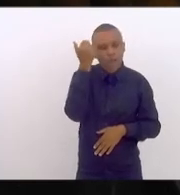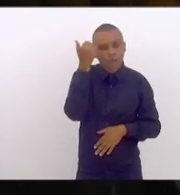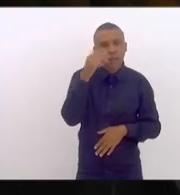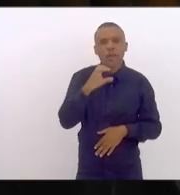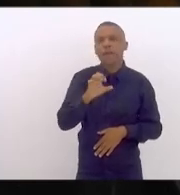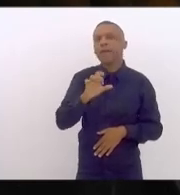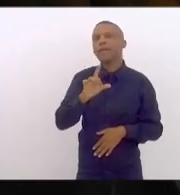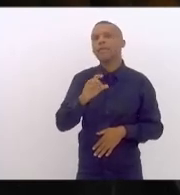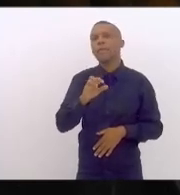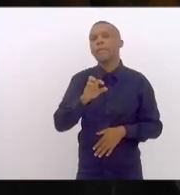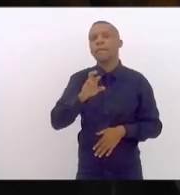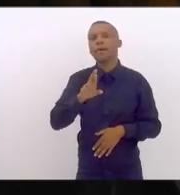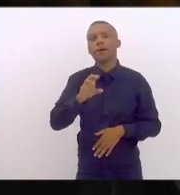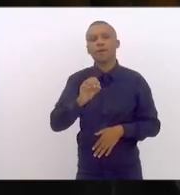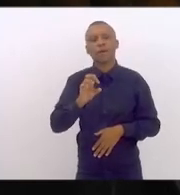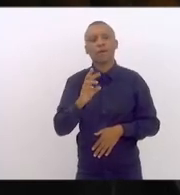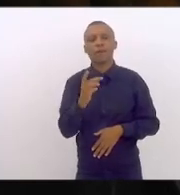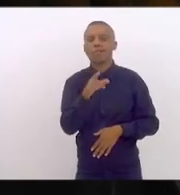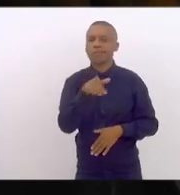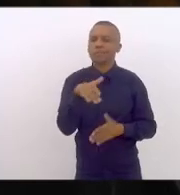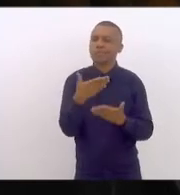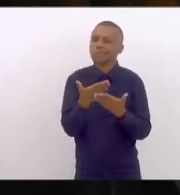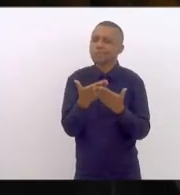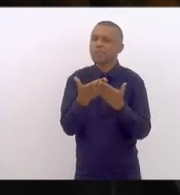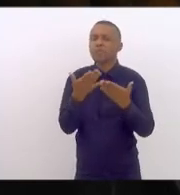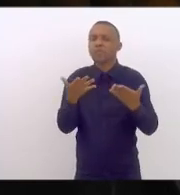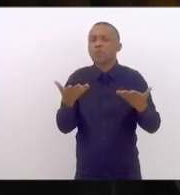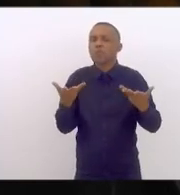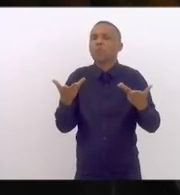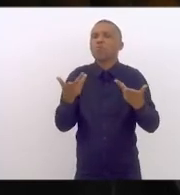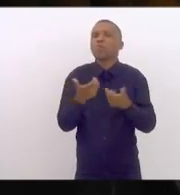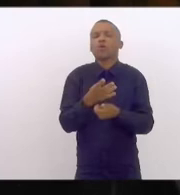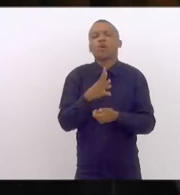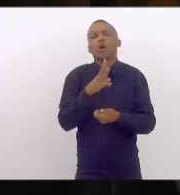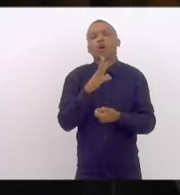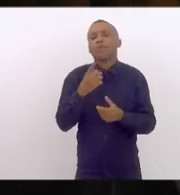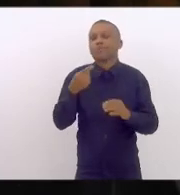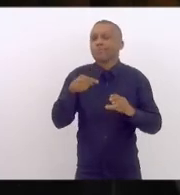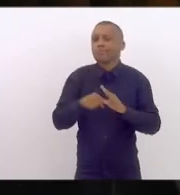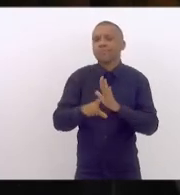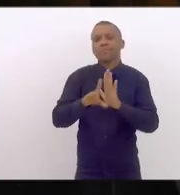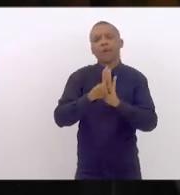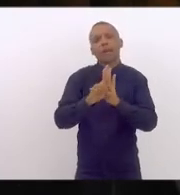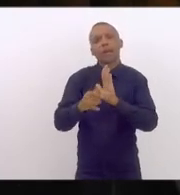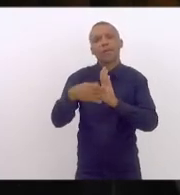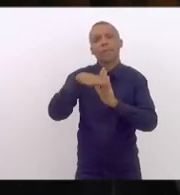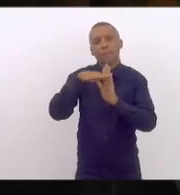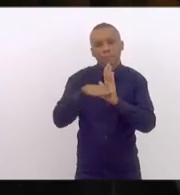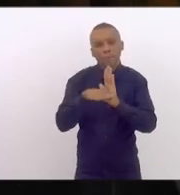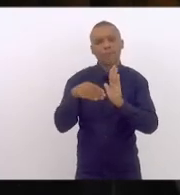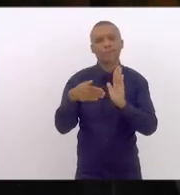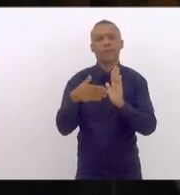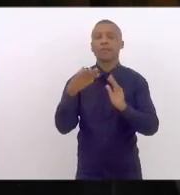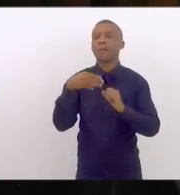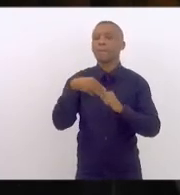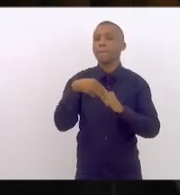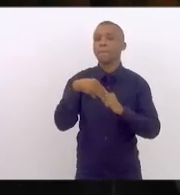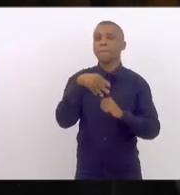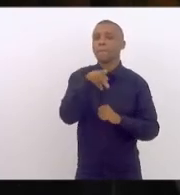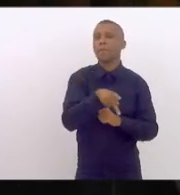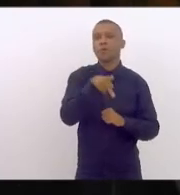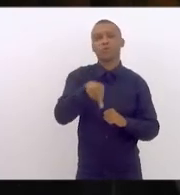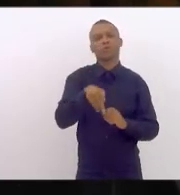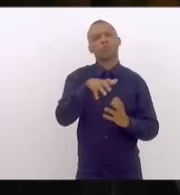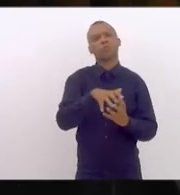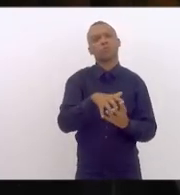estudioso é muito habilidoso e conhecedor das leis ele é um mestre aqui nessa casa